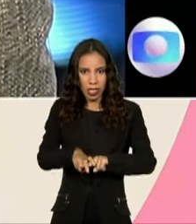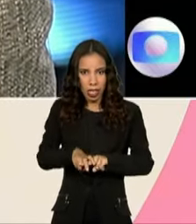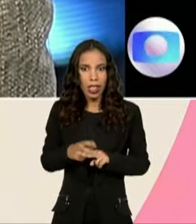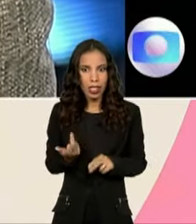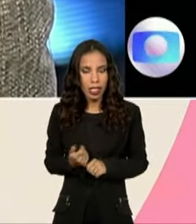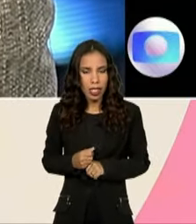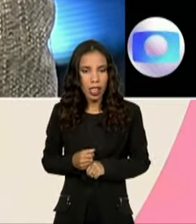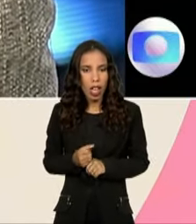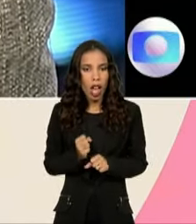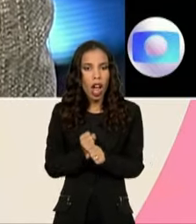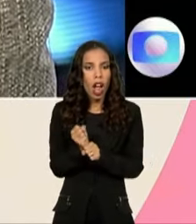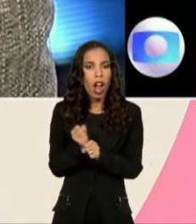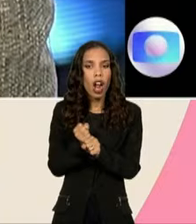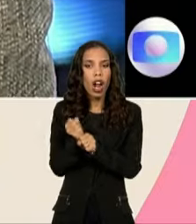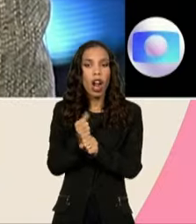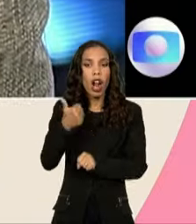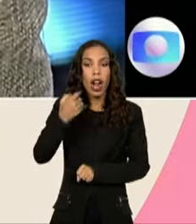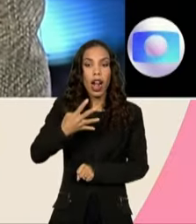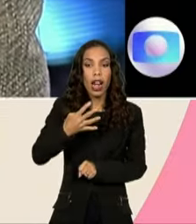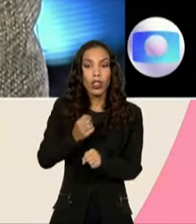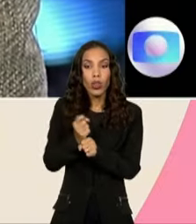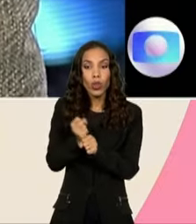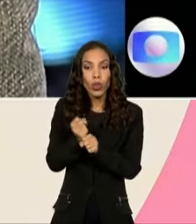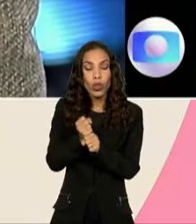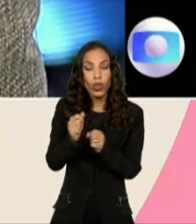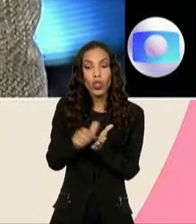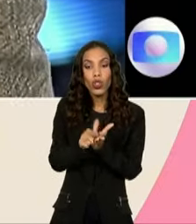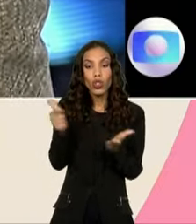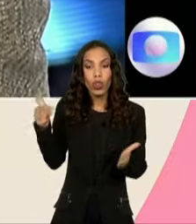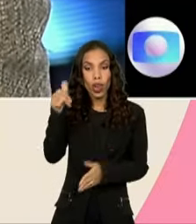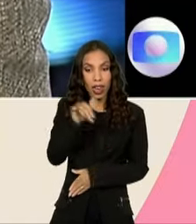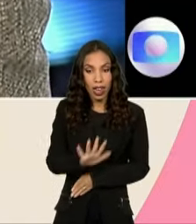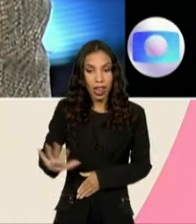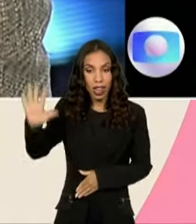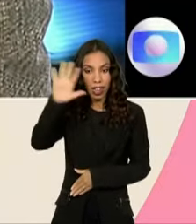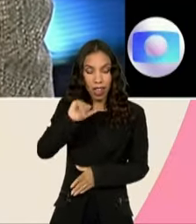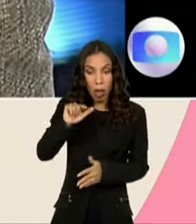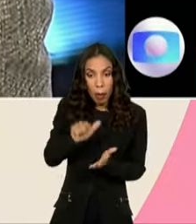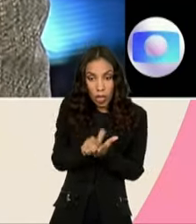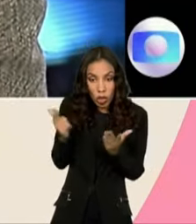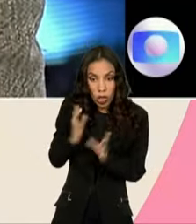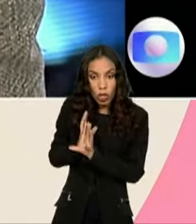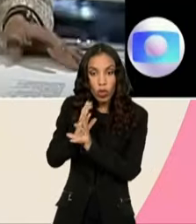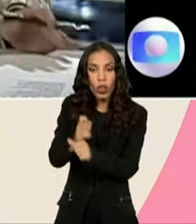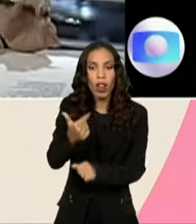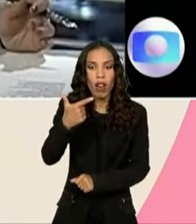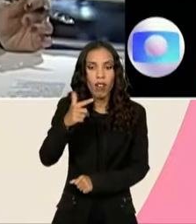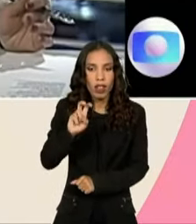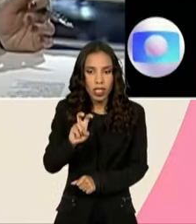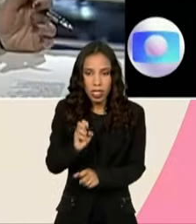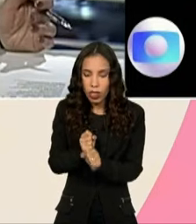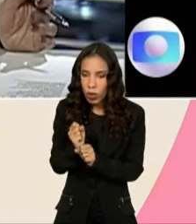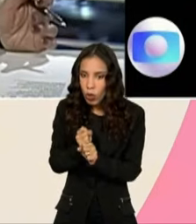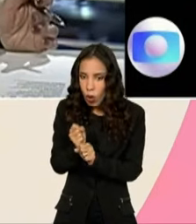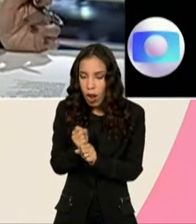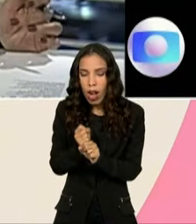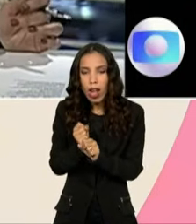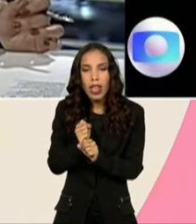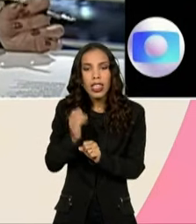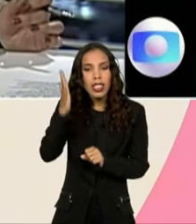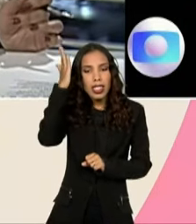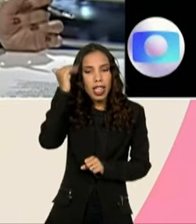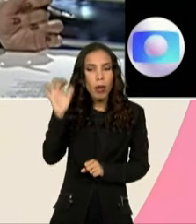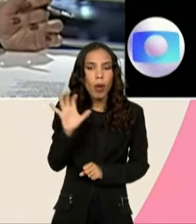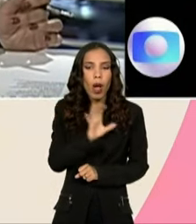foram quantos anos, hein, Fátima? Foram 14 anos no Jornal Nacional. Mas no jornalismo foram 25. E eu amava, sabe o que eu amava? Os